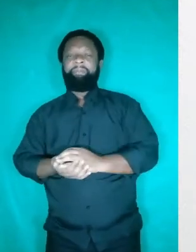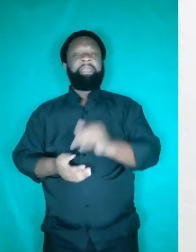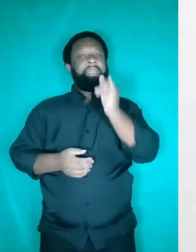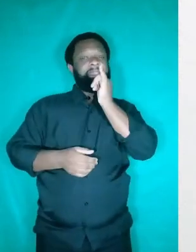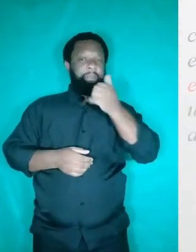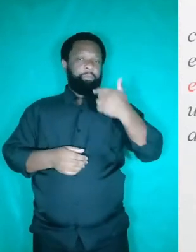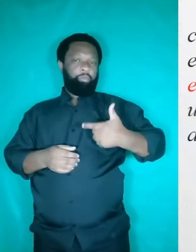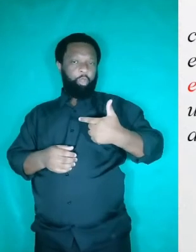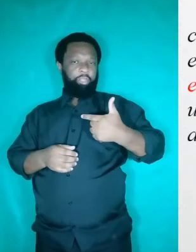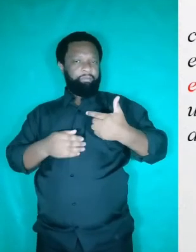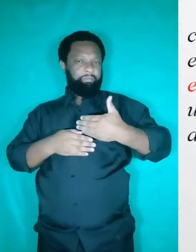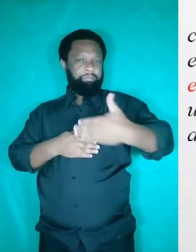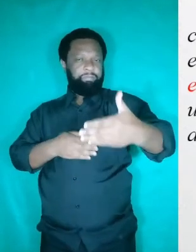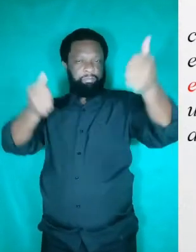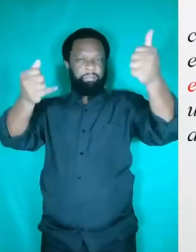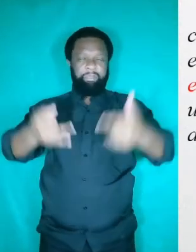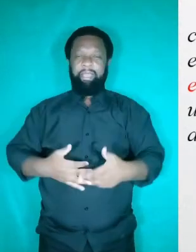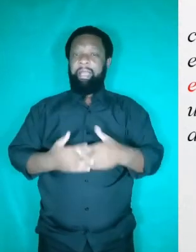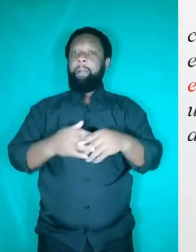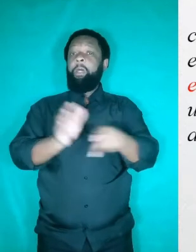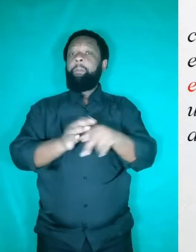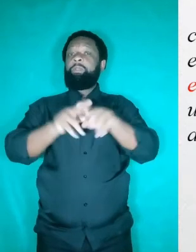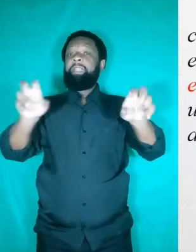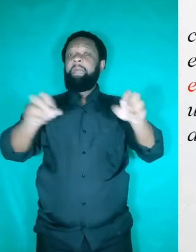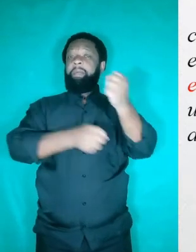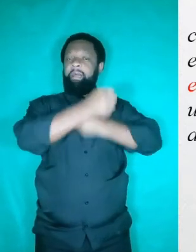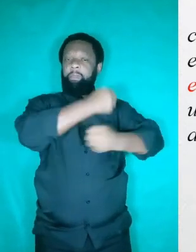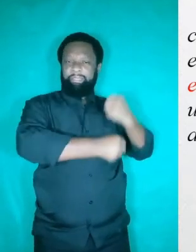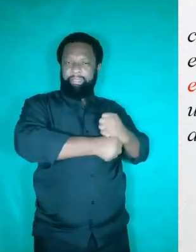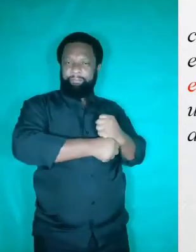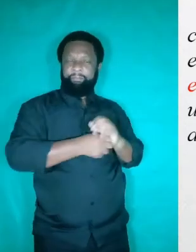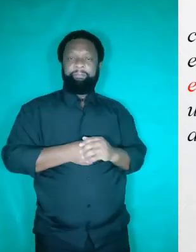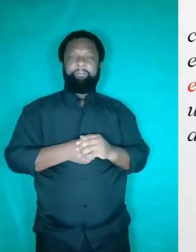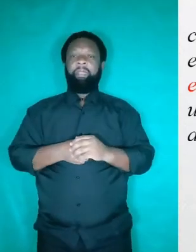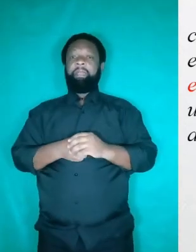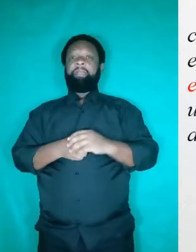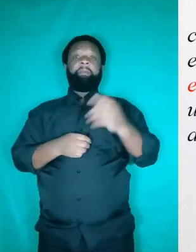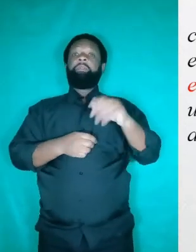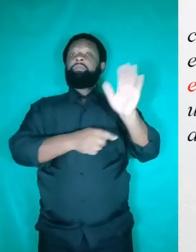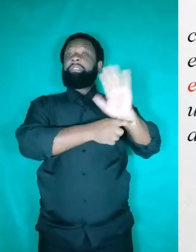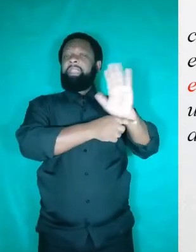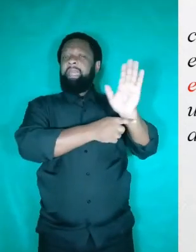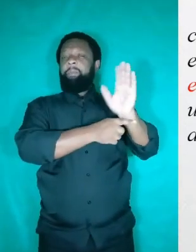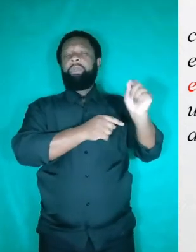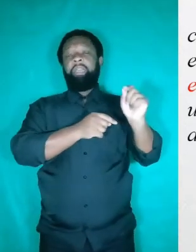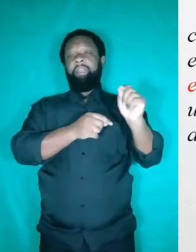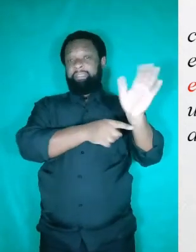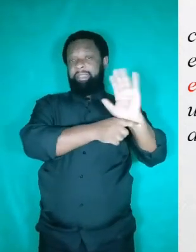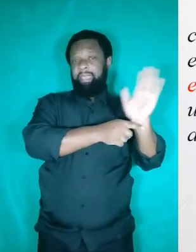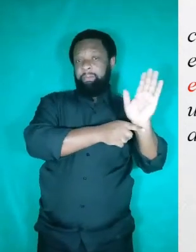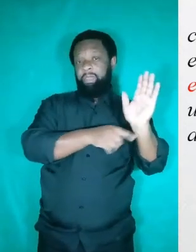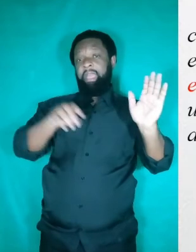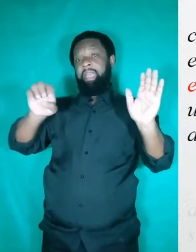exemplos de parágrafos do tema do ano passado. Olha, nesse primeiro, cinema foi retomado com esse